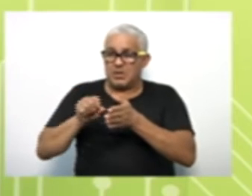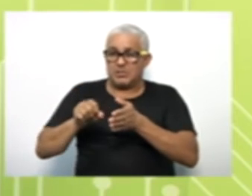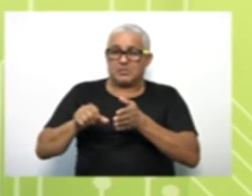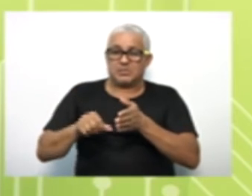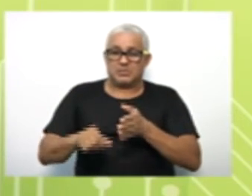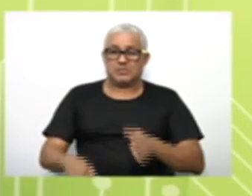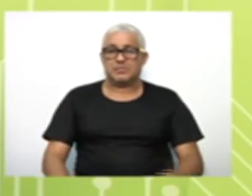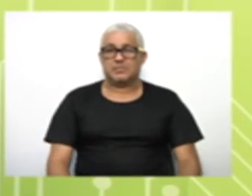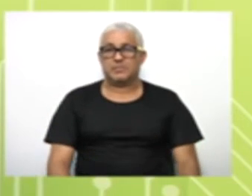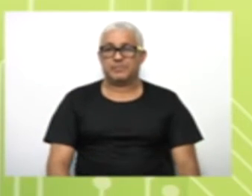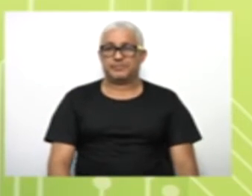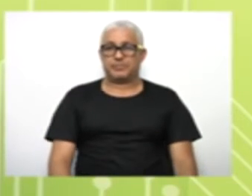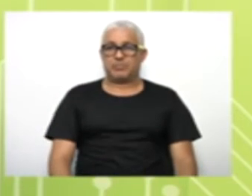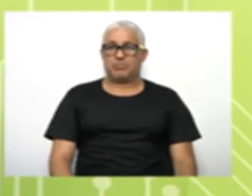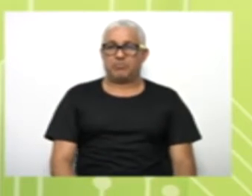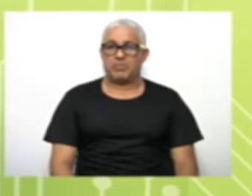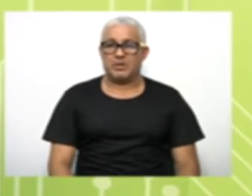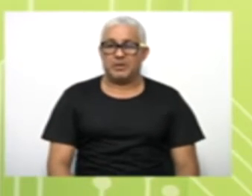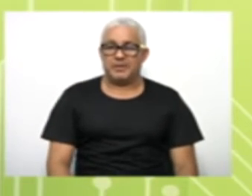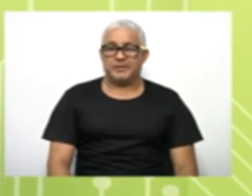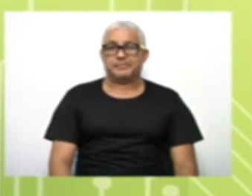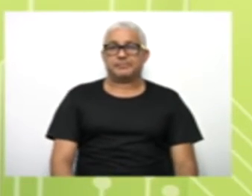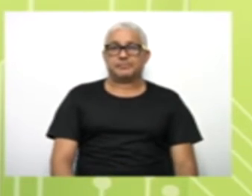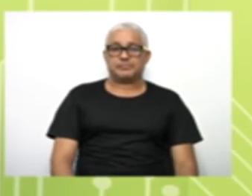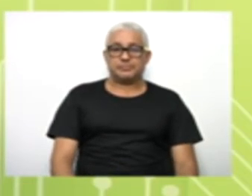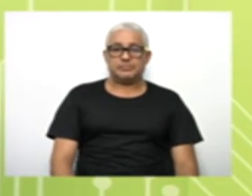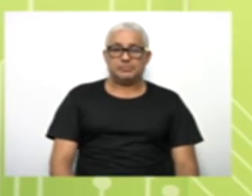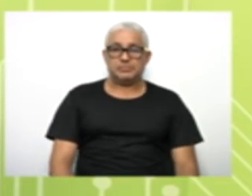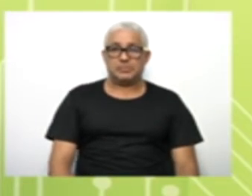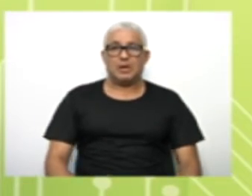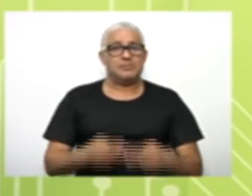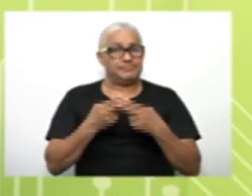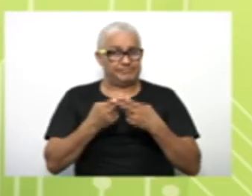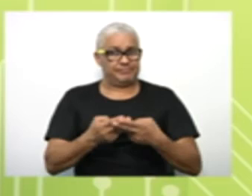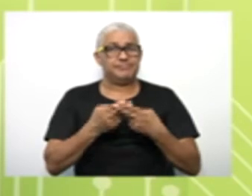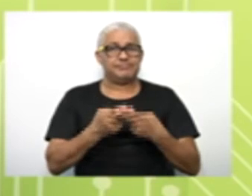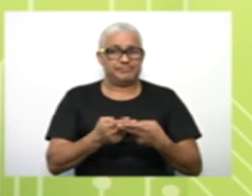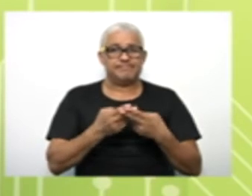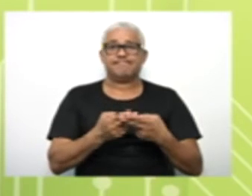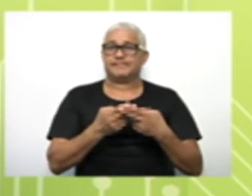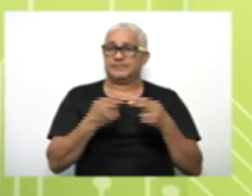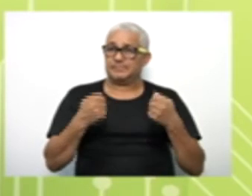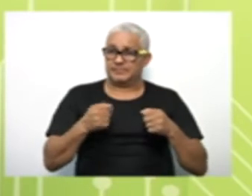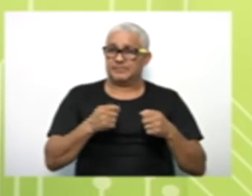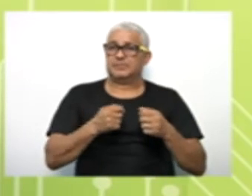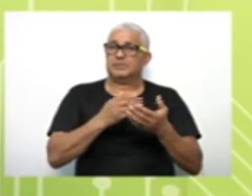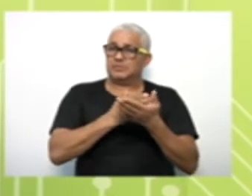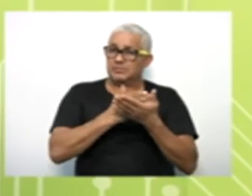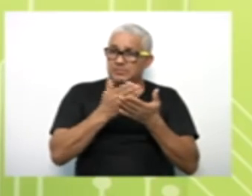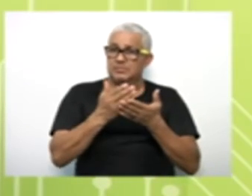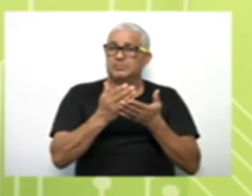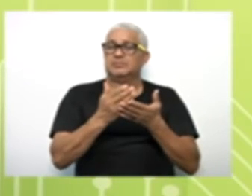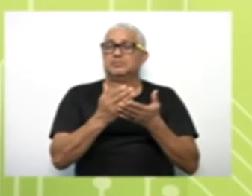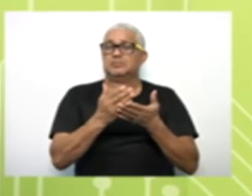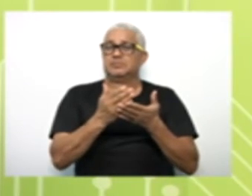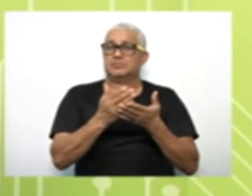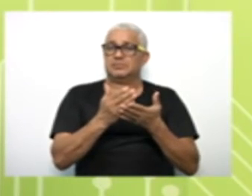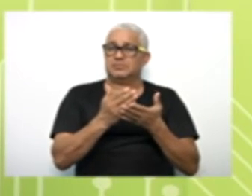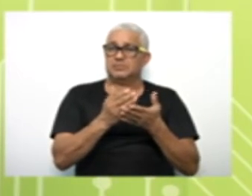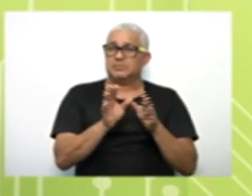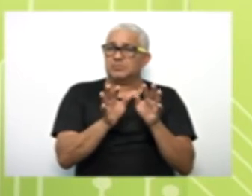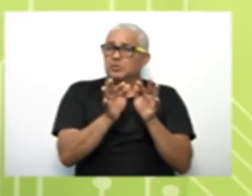de grão em grão, a galinha enche o papo, e é bem por aí mesmo. Então, você começa as suas contribuições de forma